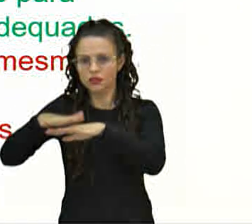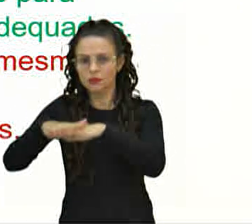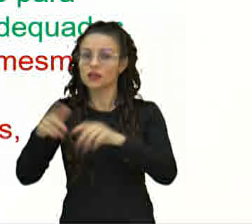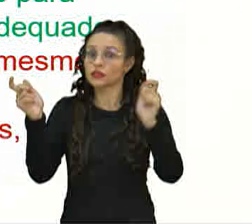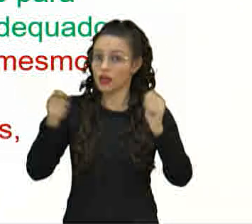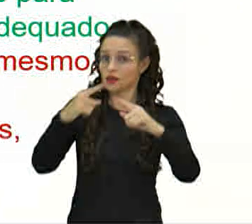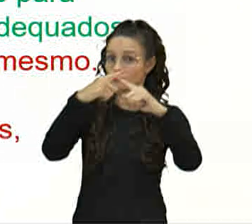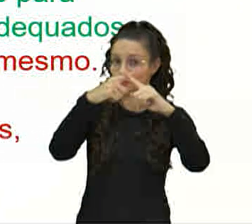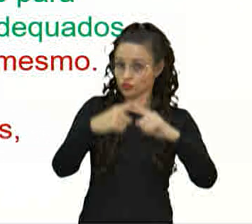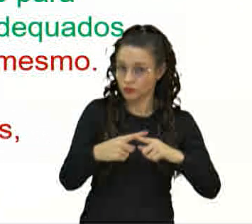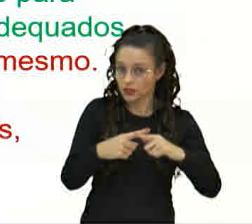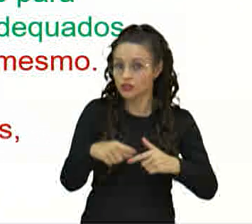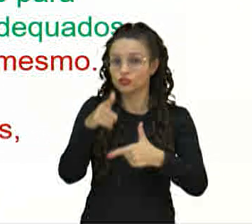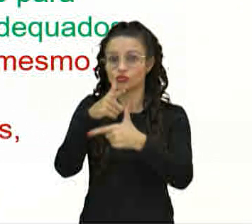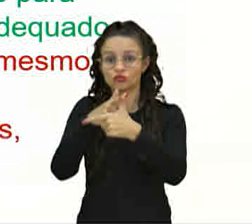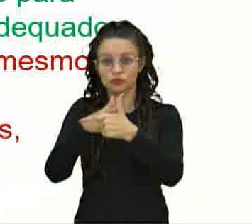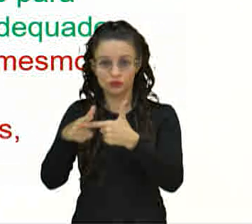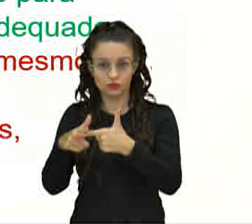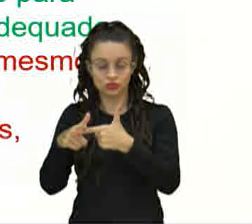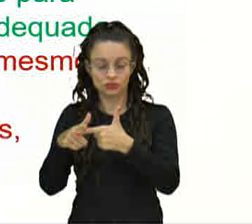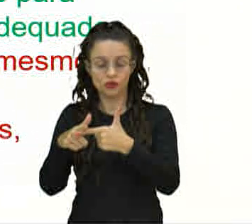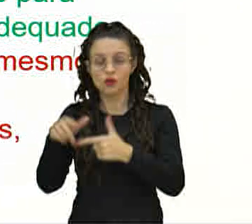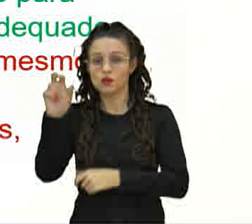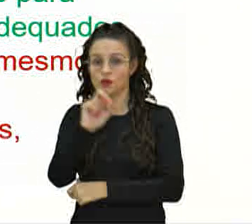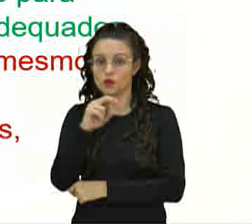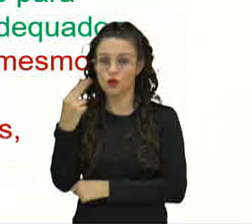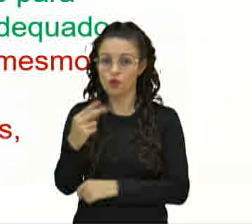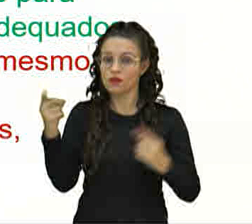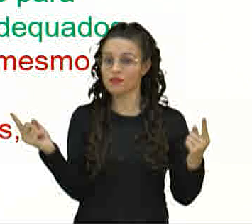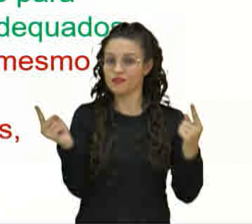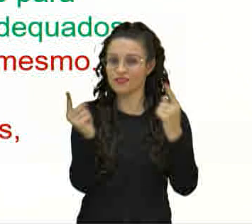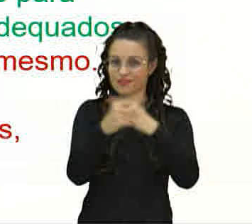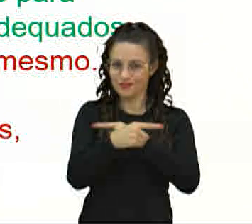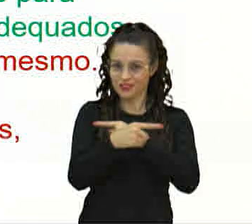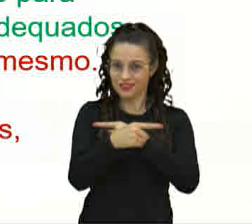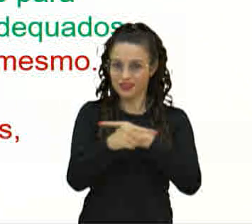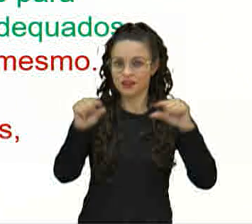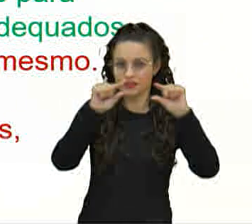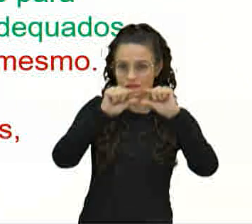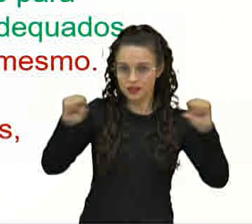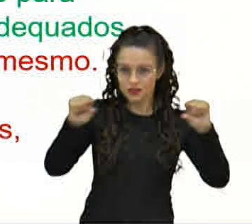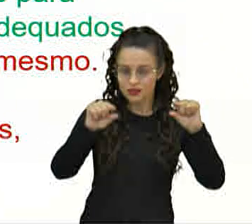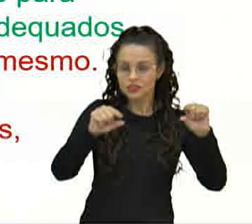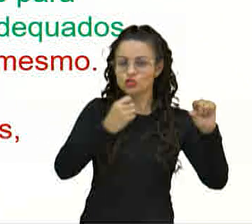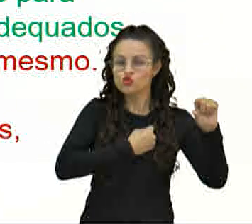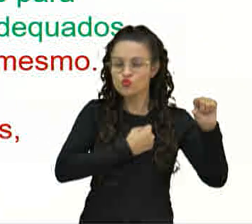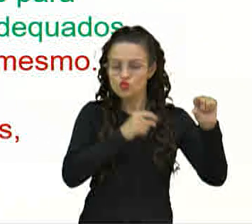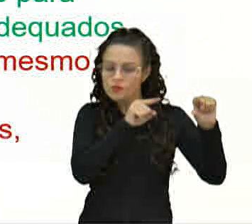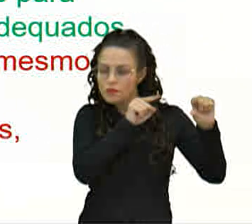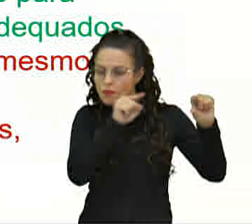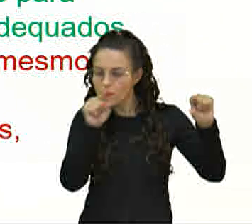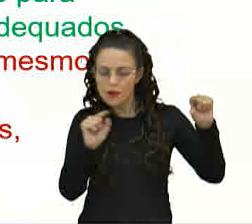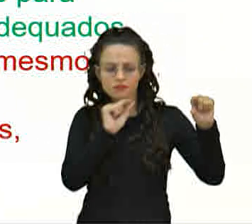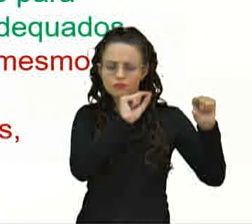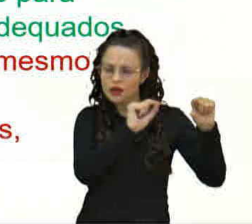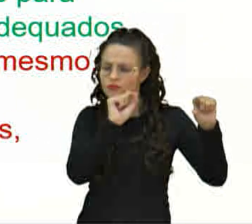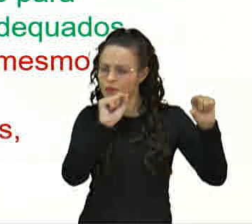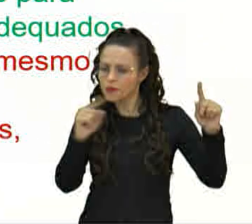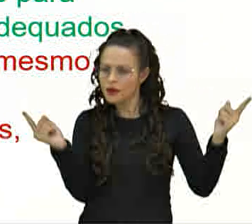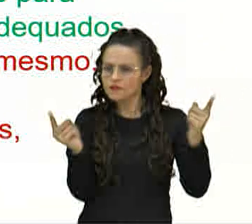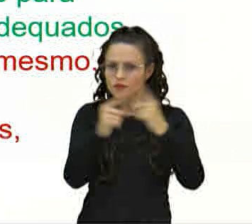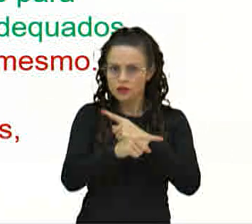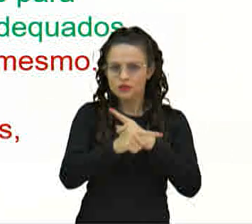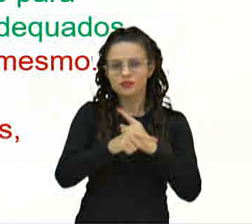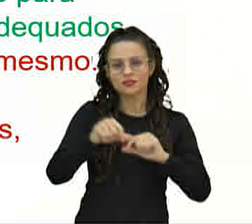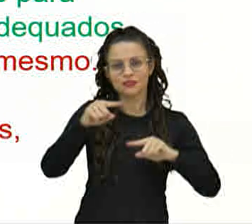multiplicar, dividir ou inverter os membros e os valores da variação da entalpia